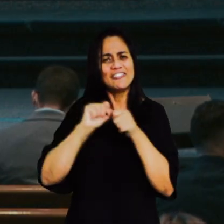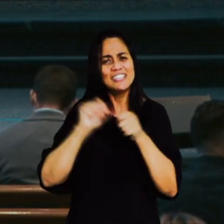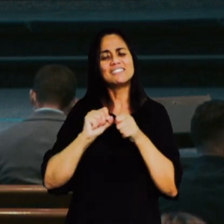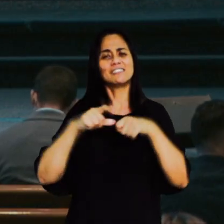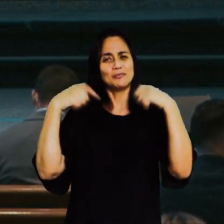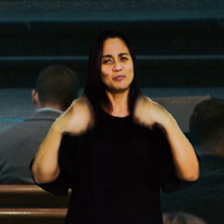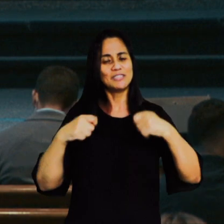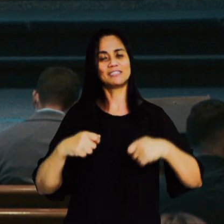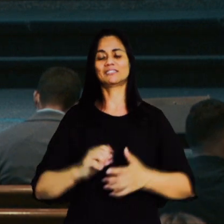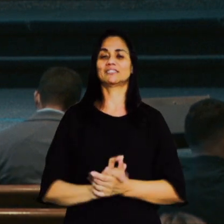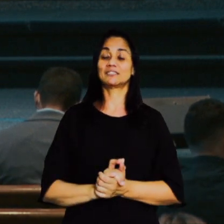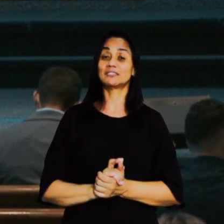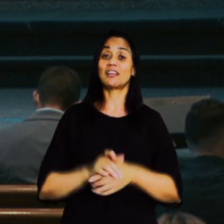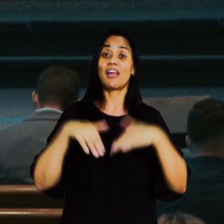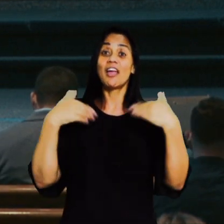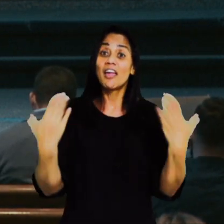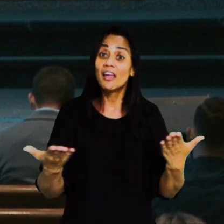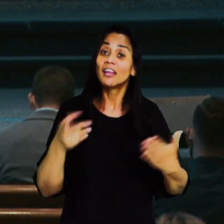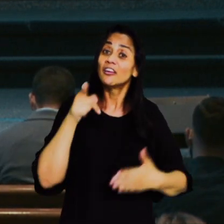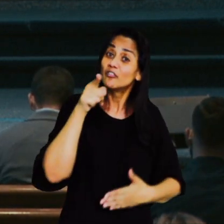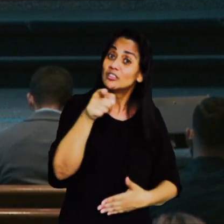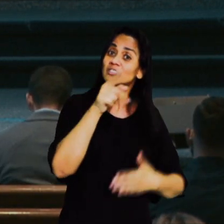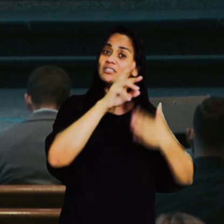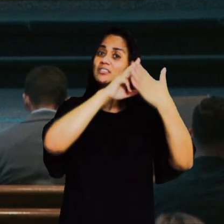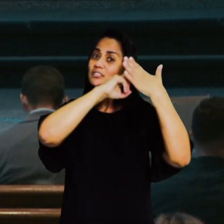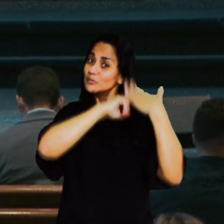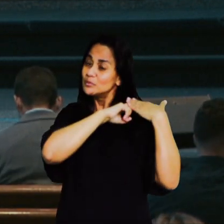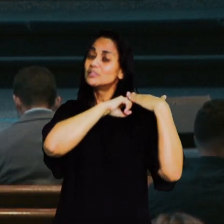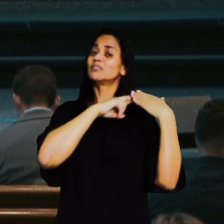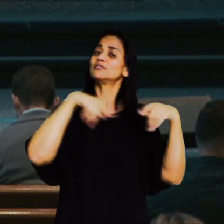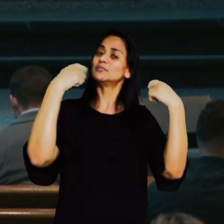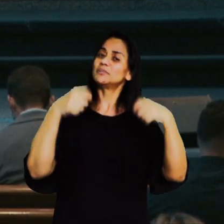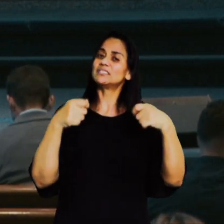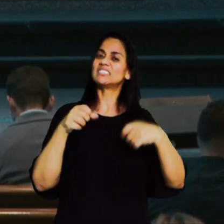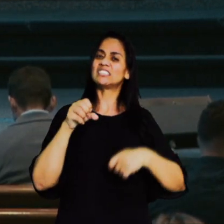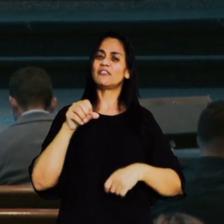a sua responsabilidade. Se não fizer isso, o que é que acontece? Esfria.